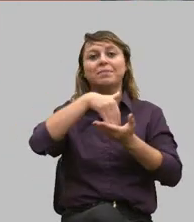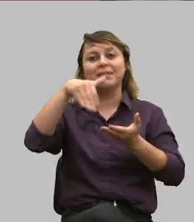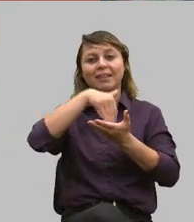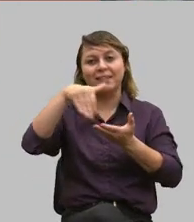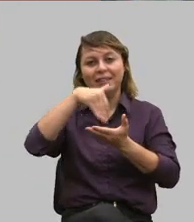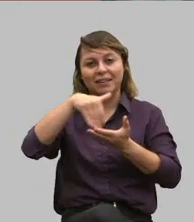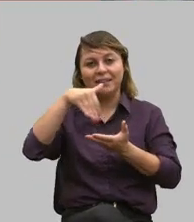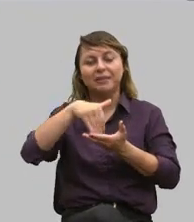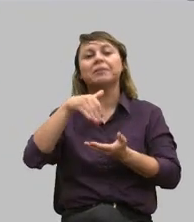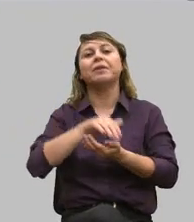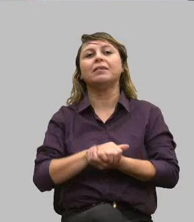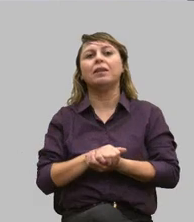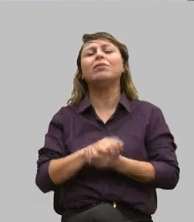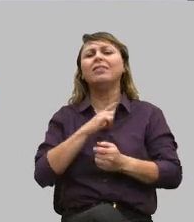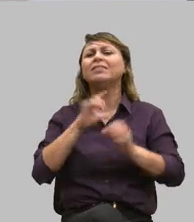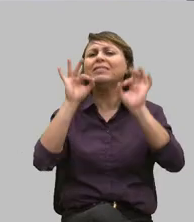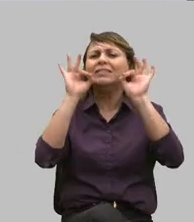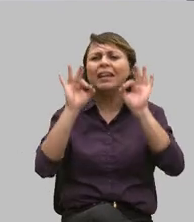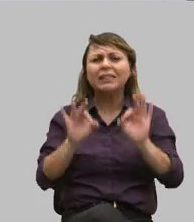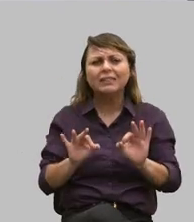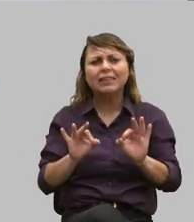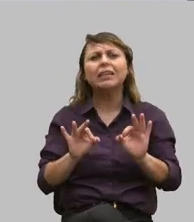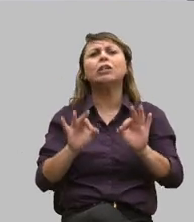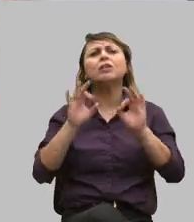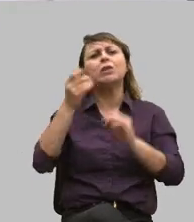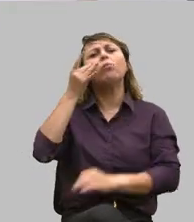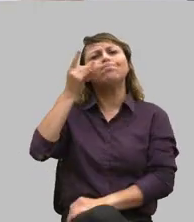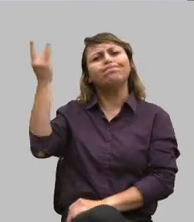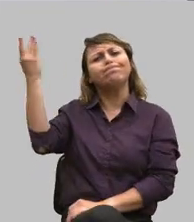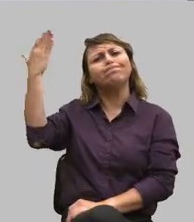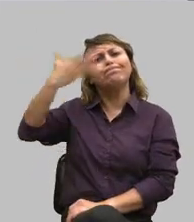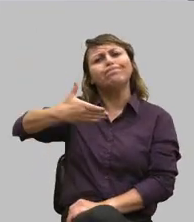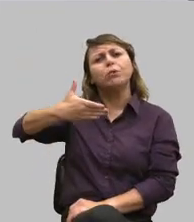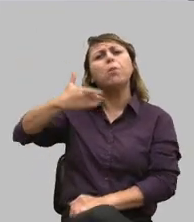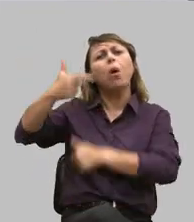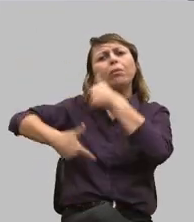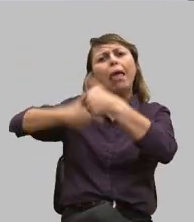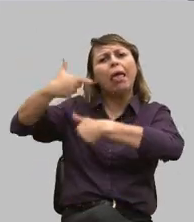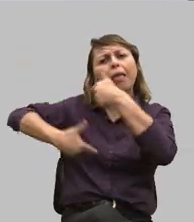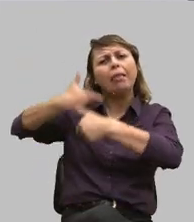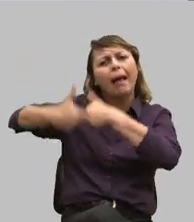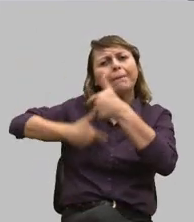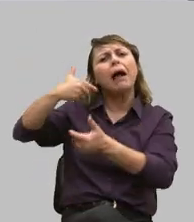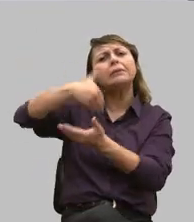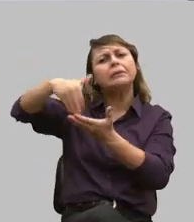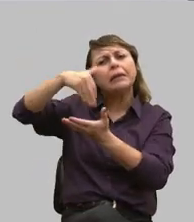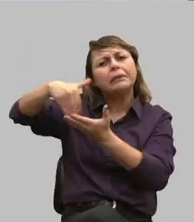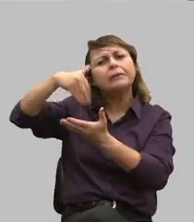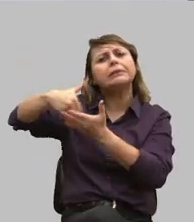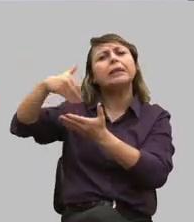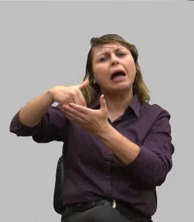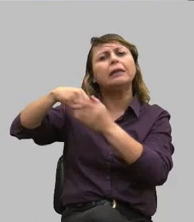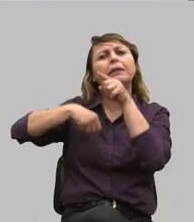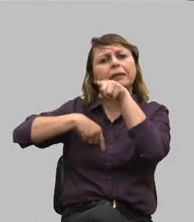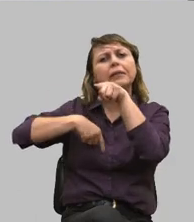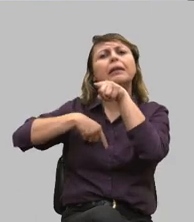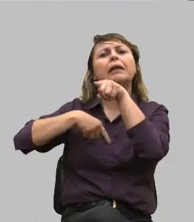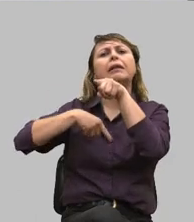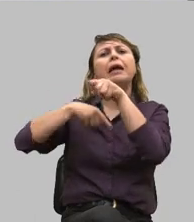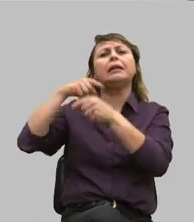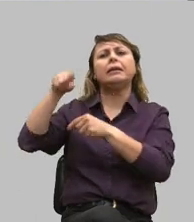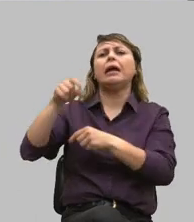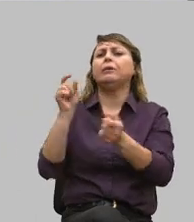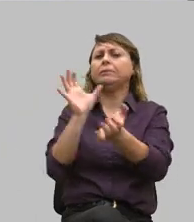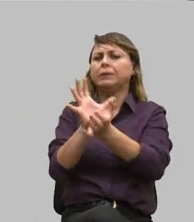Deputado Ion tenho certeza os prefeitos aqui são testemunho que é do trabalho que o secretário vem executando à frente da Secretaria de Saúde esse projeto